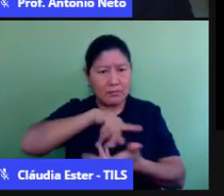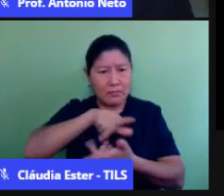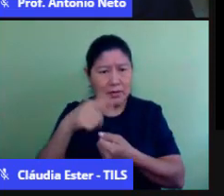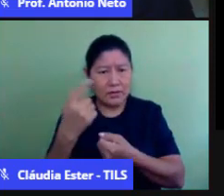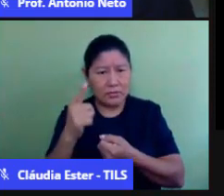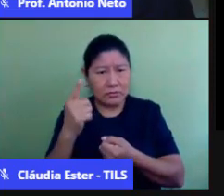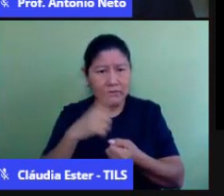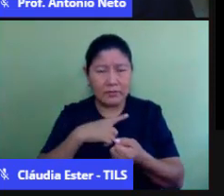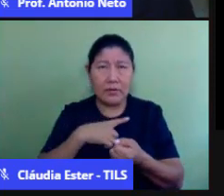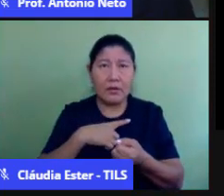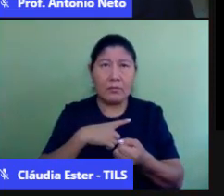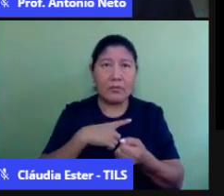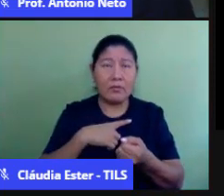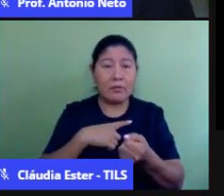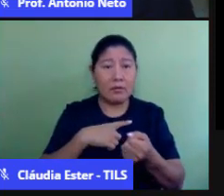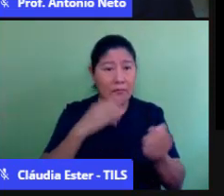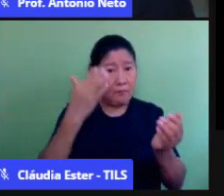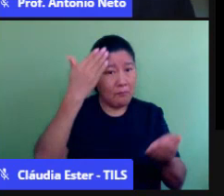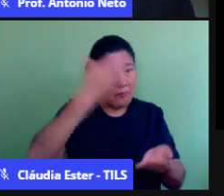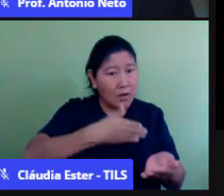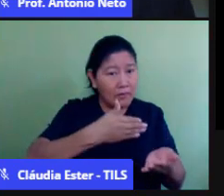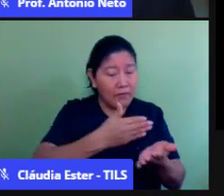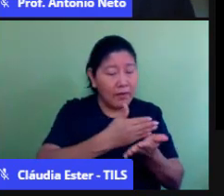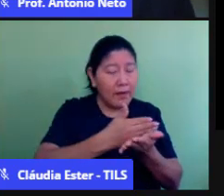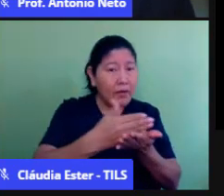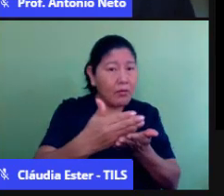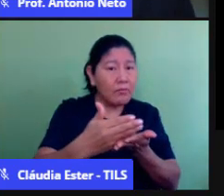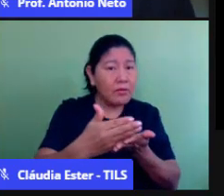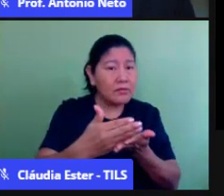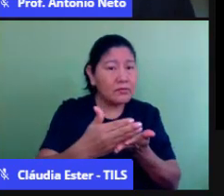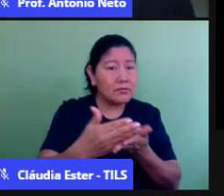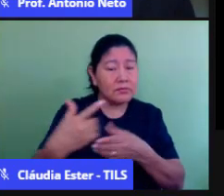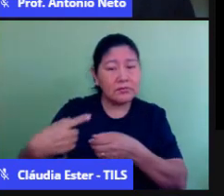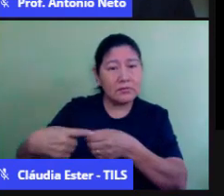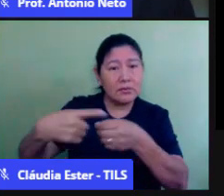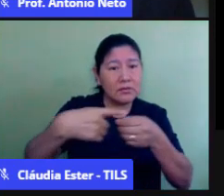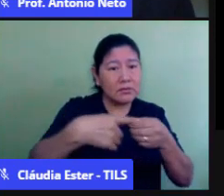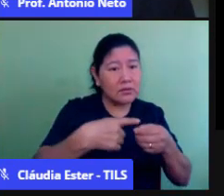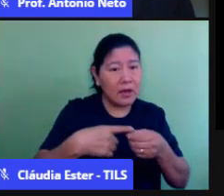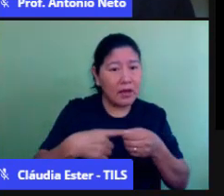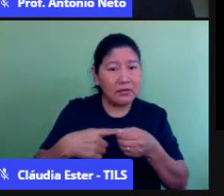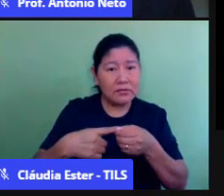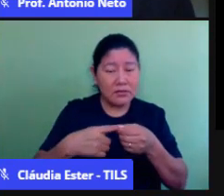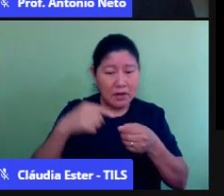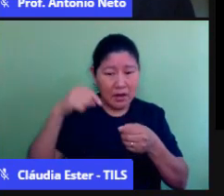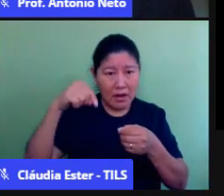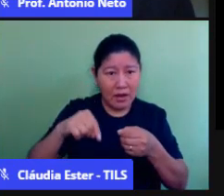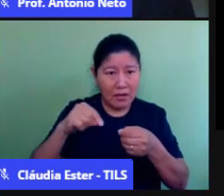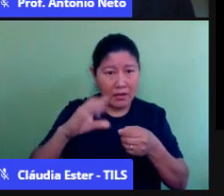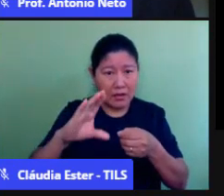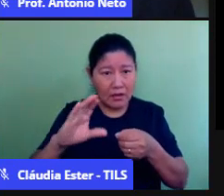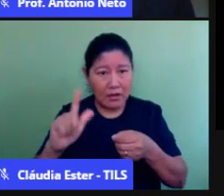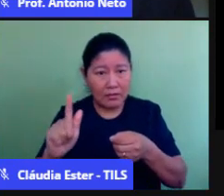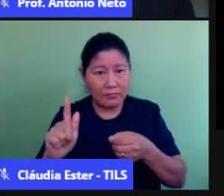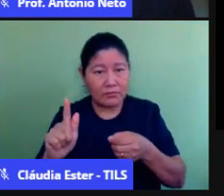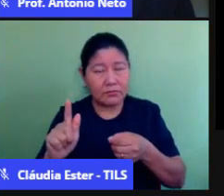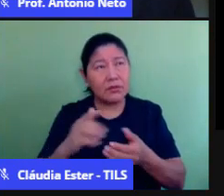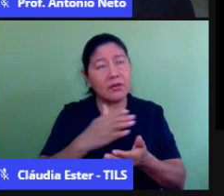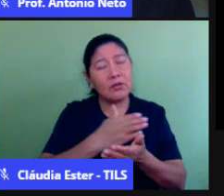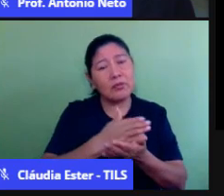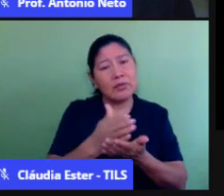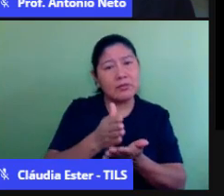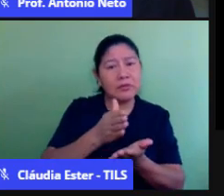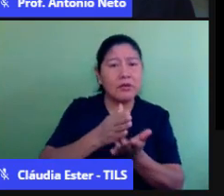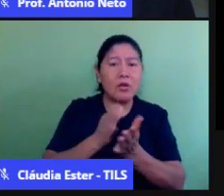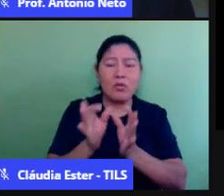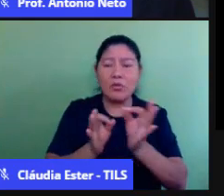uma primeira pessoa que começa a organizar a urbanização da vila, porque ele já orienta